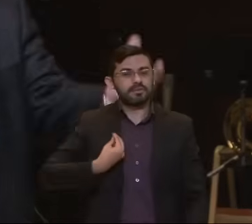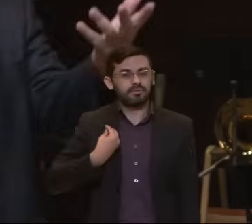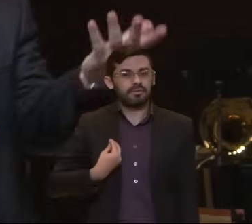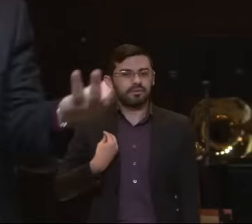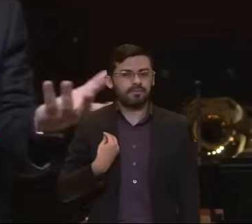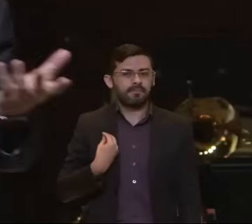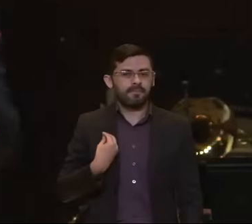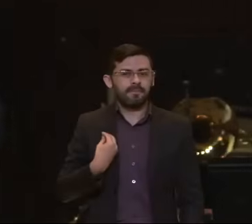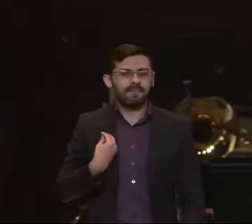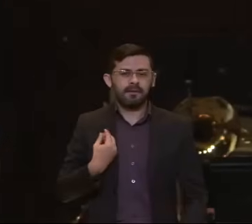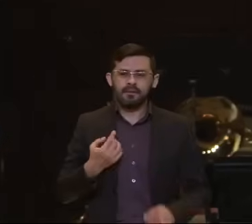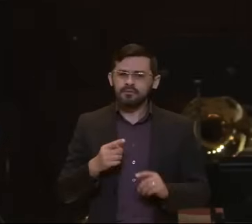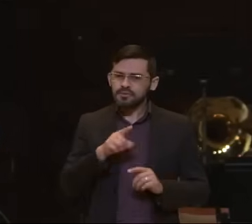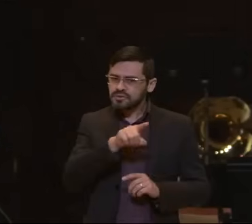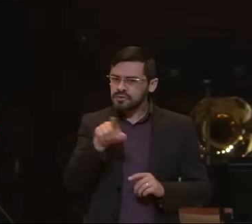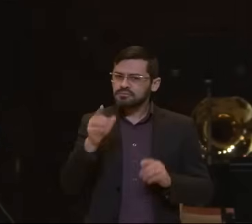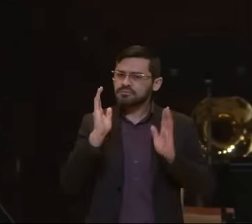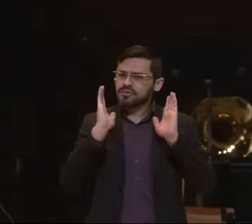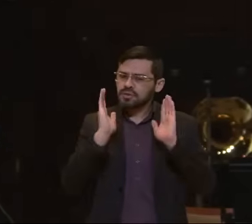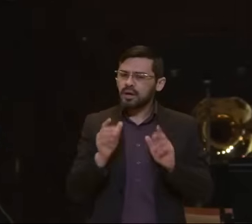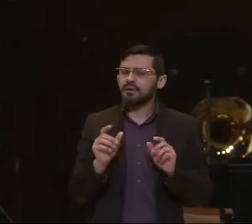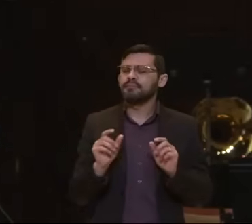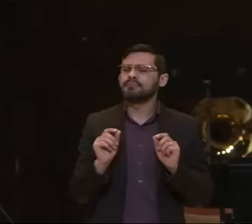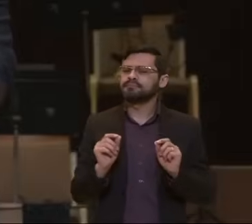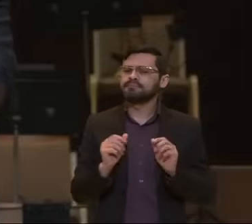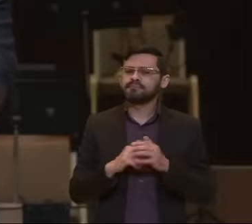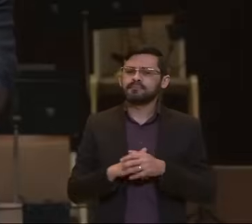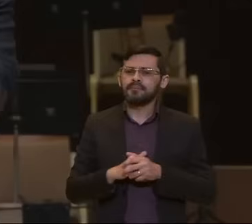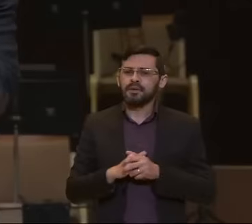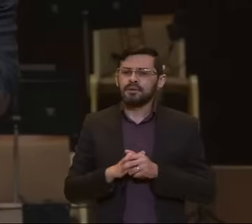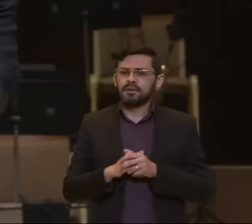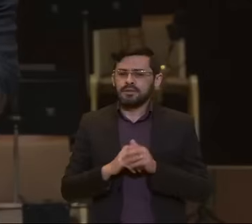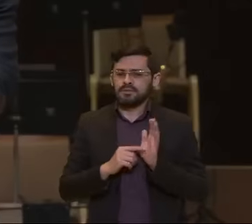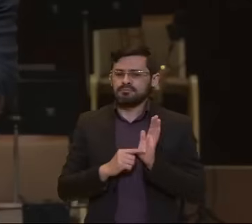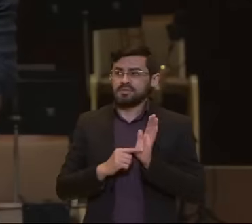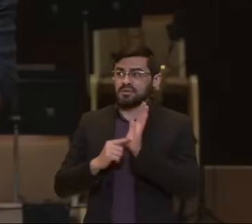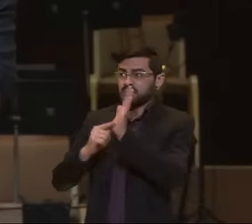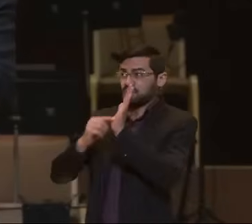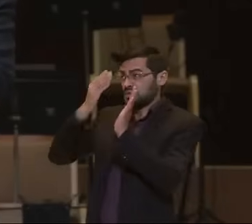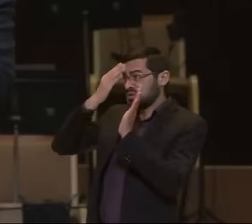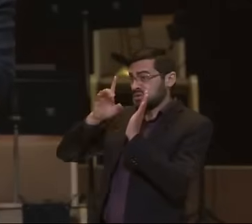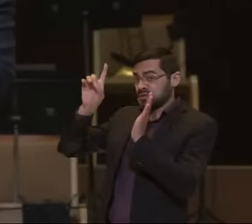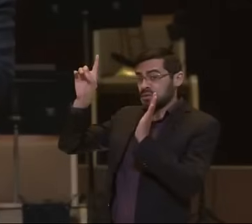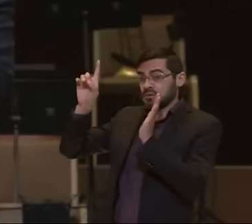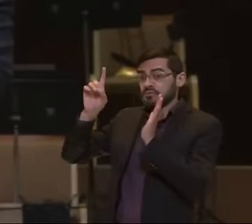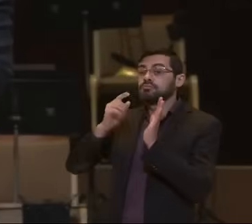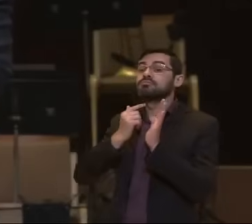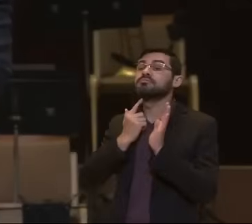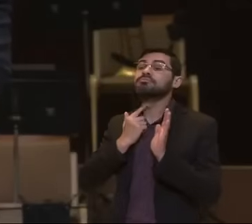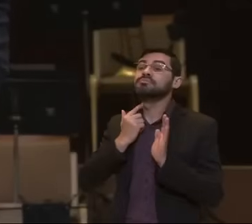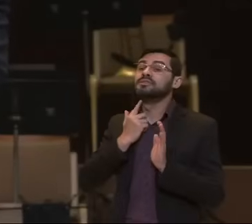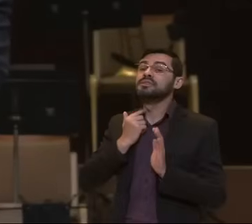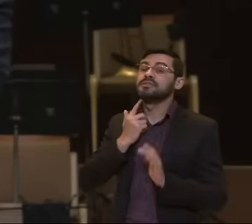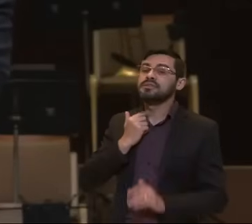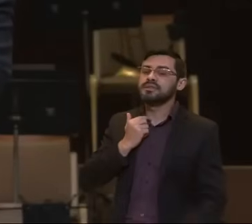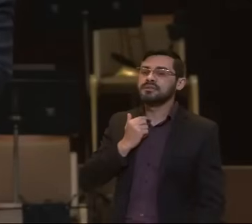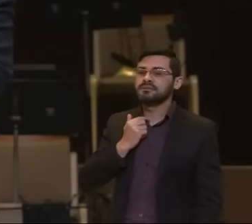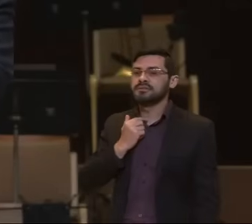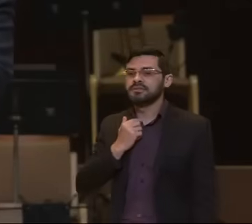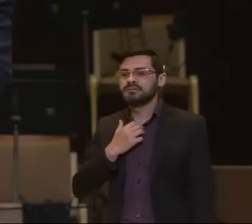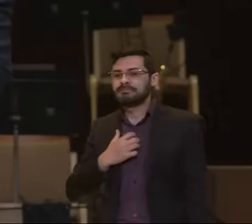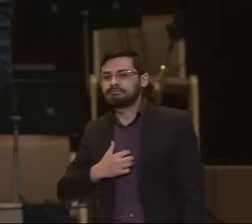Você já colocou diante do Senhor as suas paixões ardentes, os